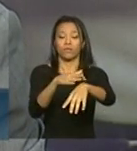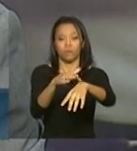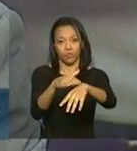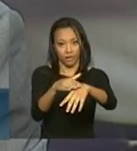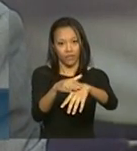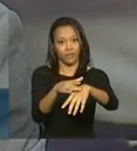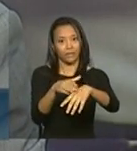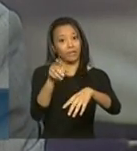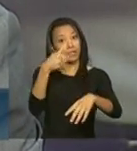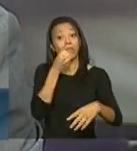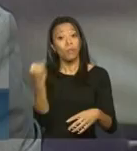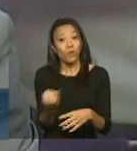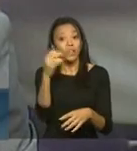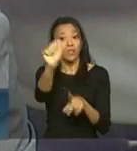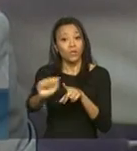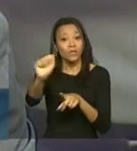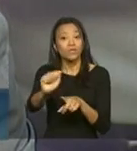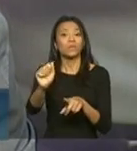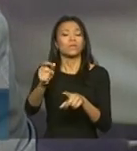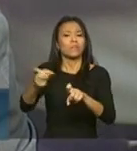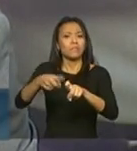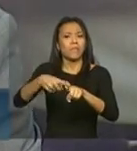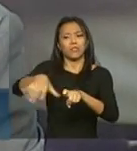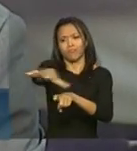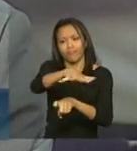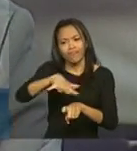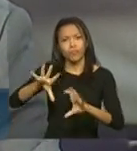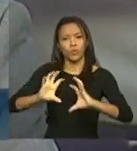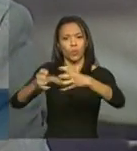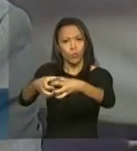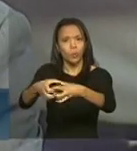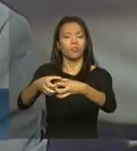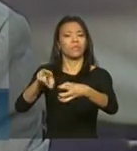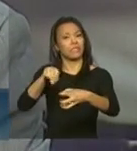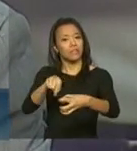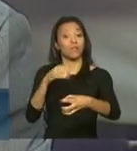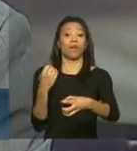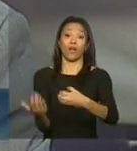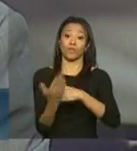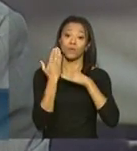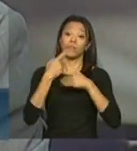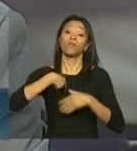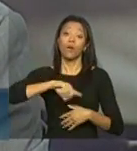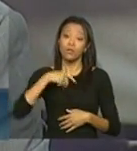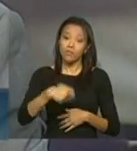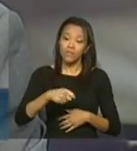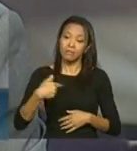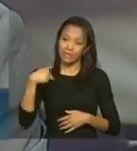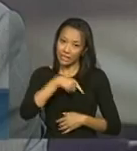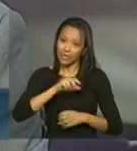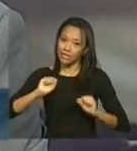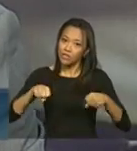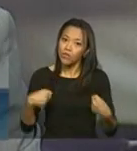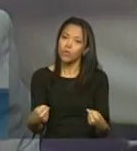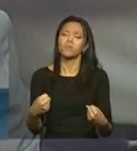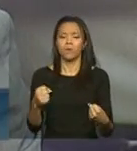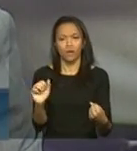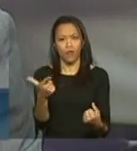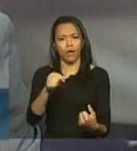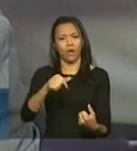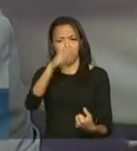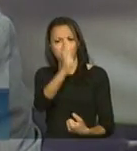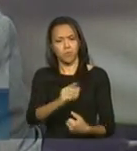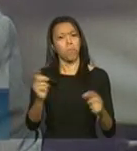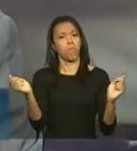Né, das organizações da sociedade civil, porque nós precisamos fazer esse esforço. O Brasil pode eliminar, nós temos